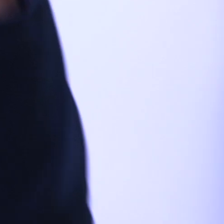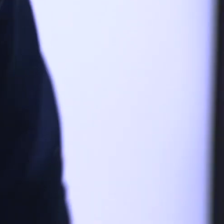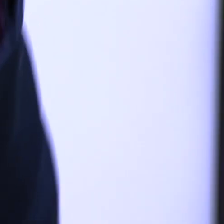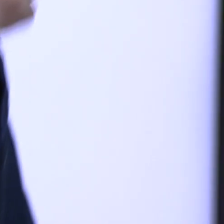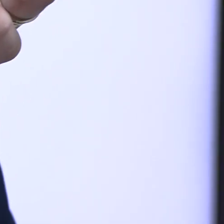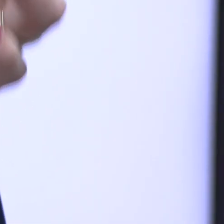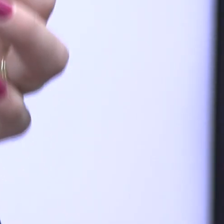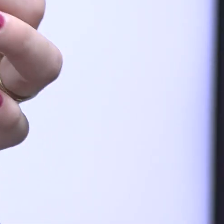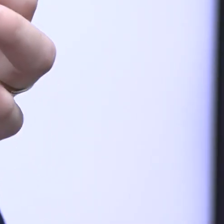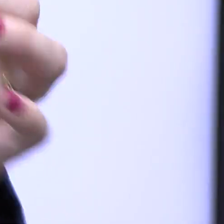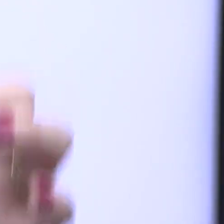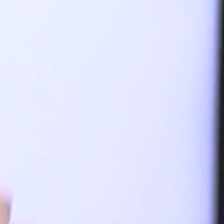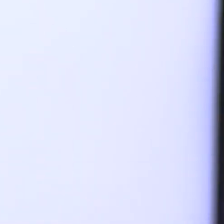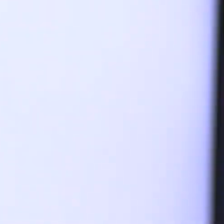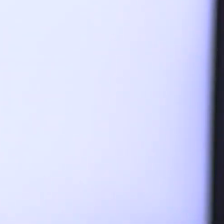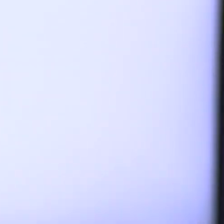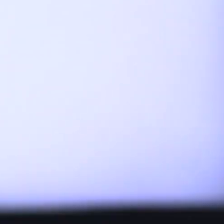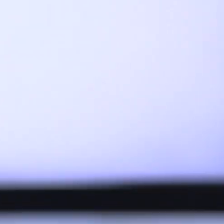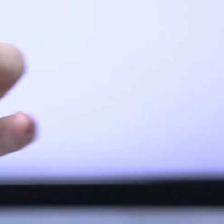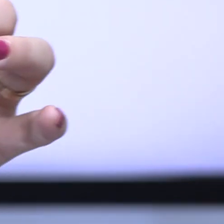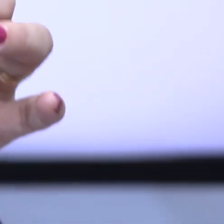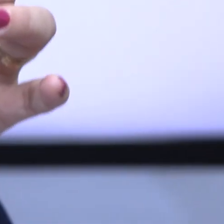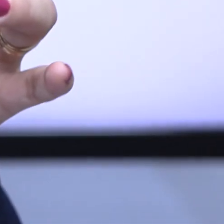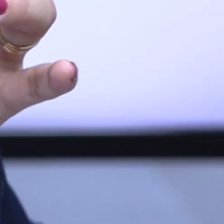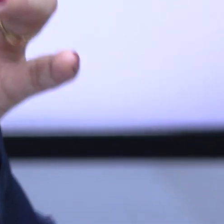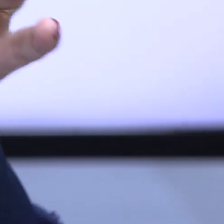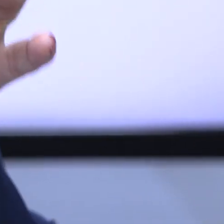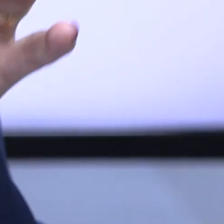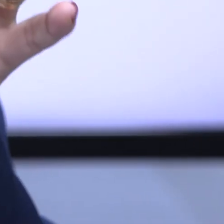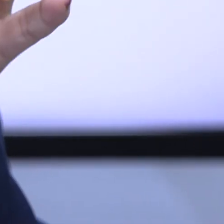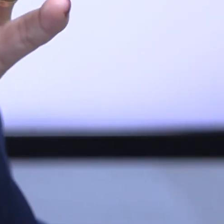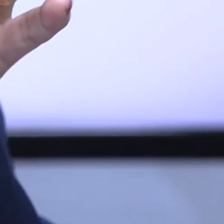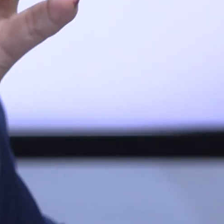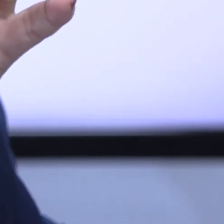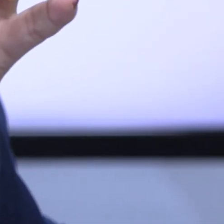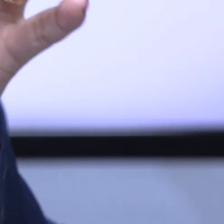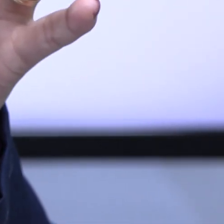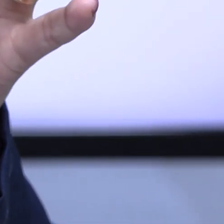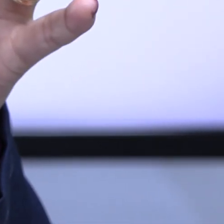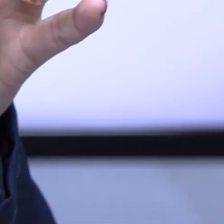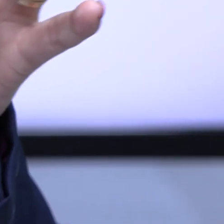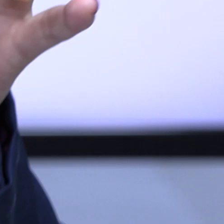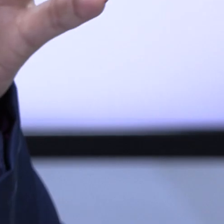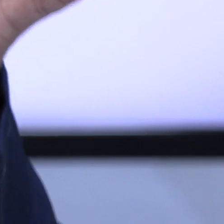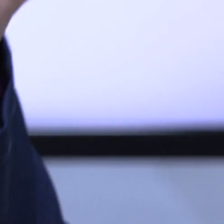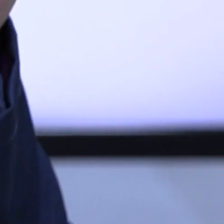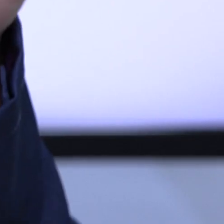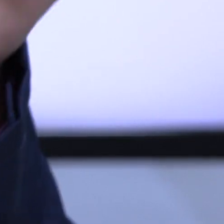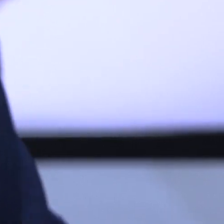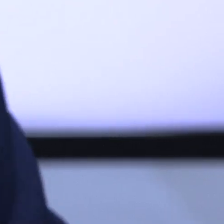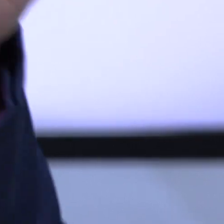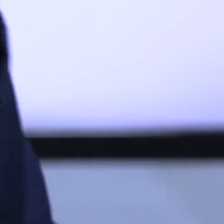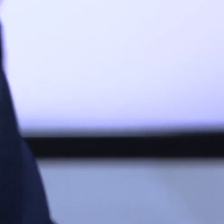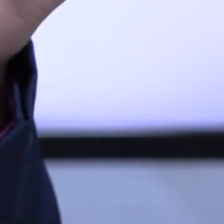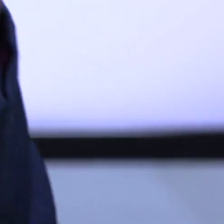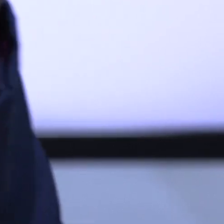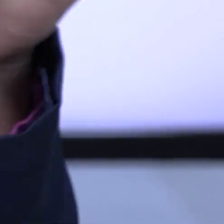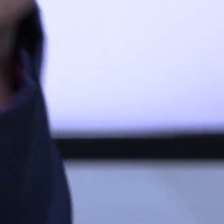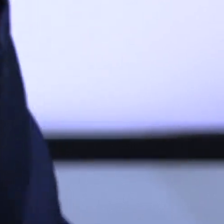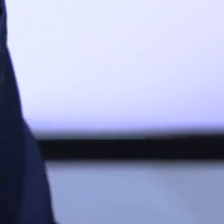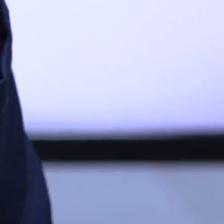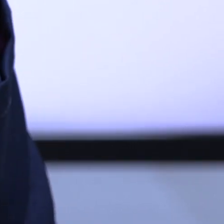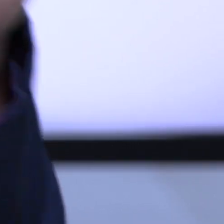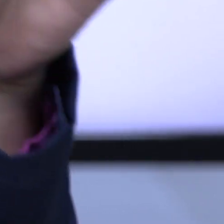Ele é em forma de papel, gente. Esse medicamento eu acho ele maravilhoso, principalmente para quem tem criança, né? Então, às vezes a criança